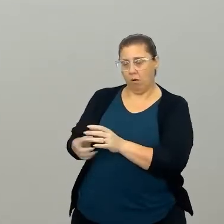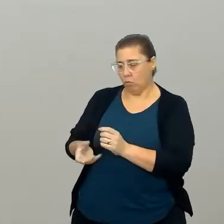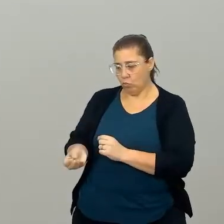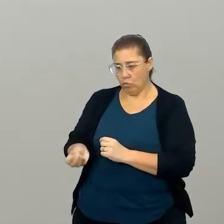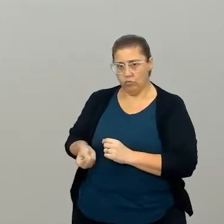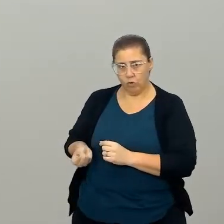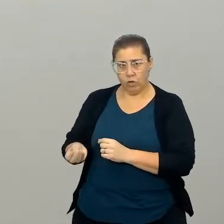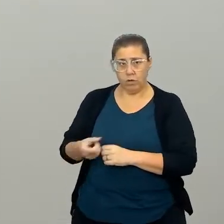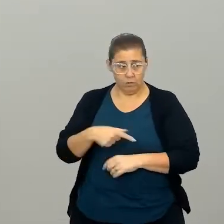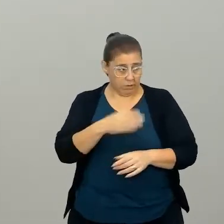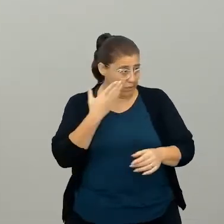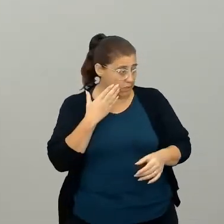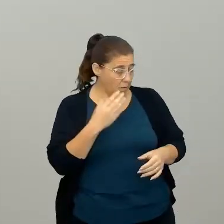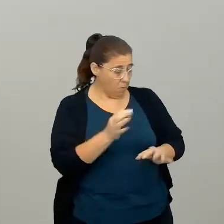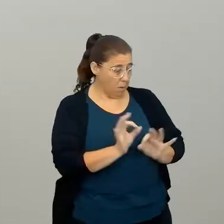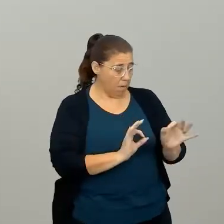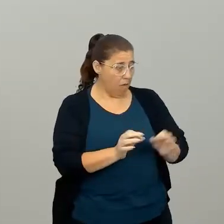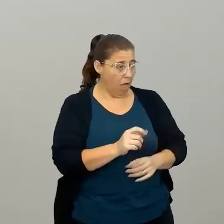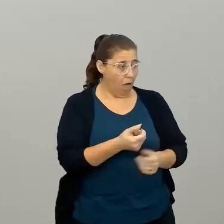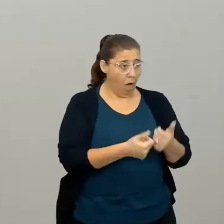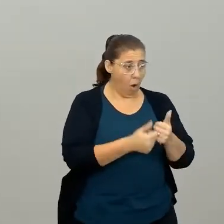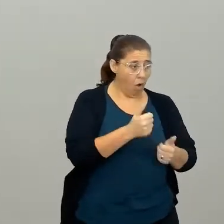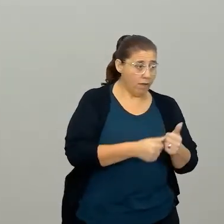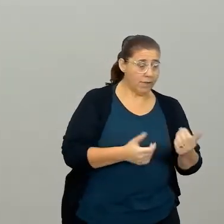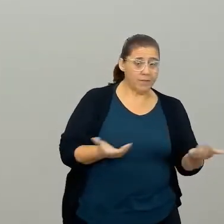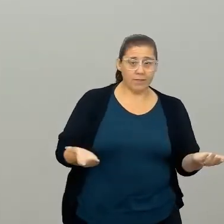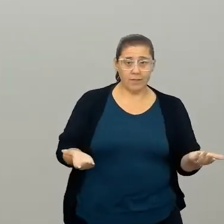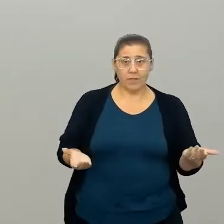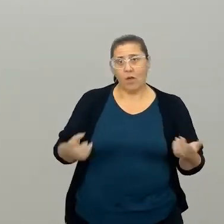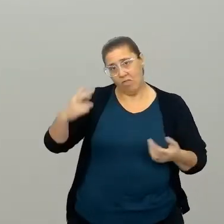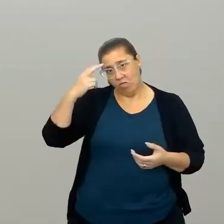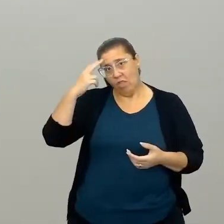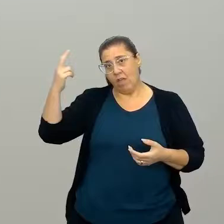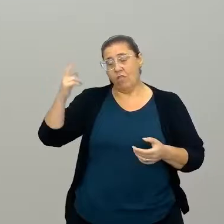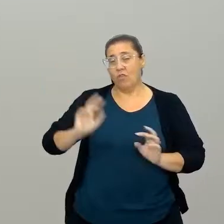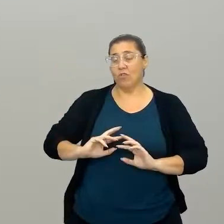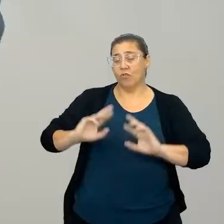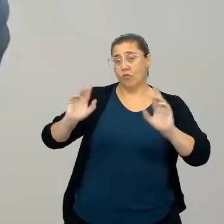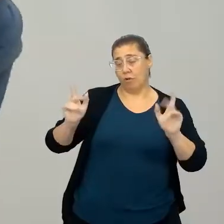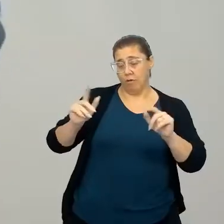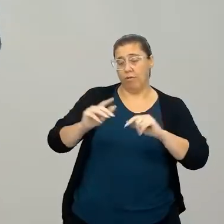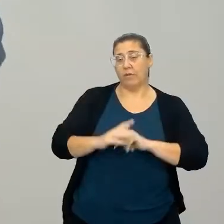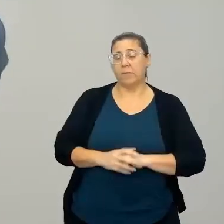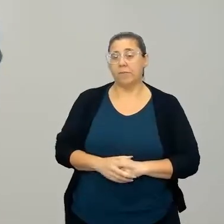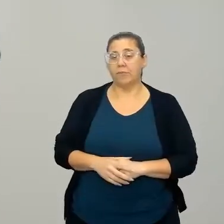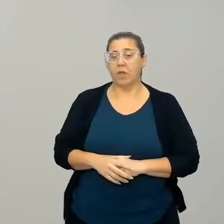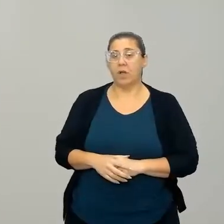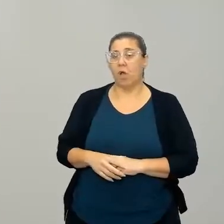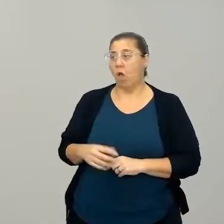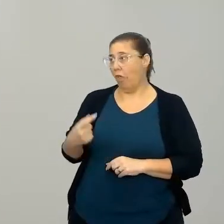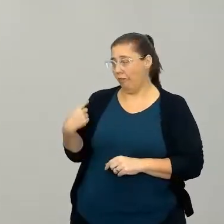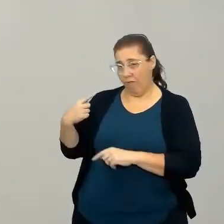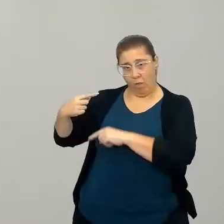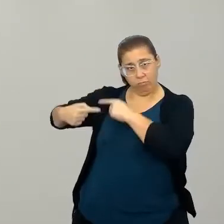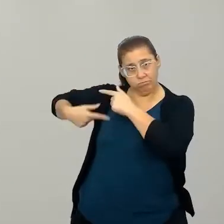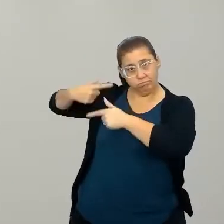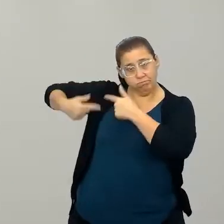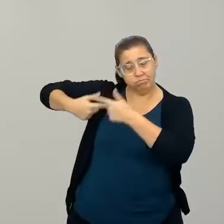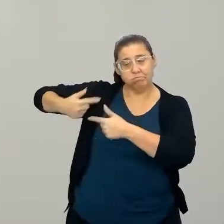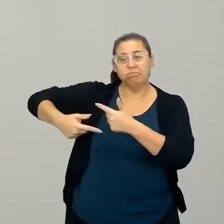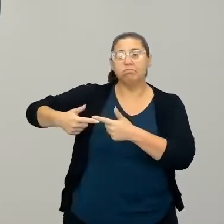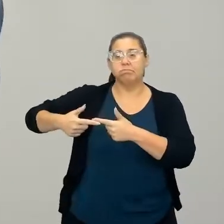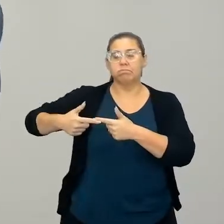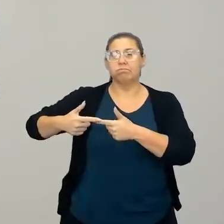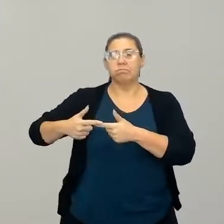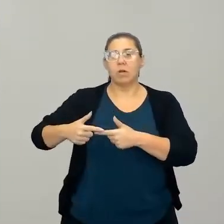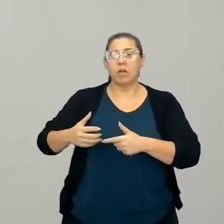arroz? Exato. Você entendeu? São saberes diferentes. A nossa geração é essa geração que